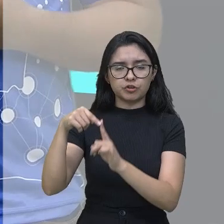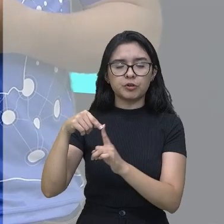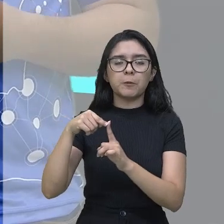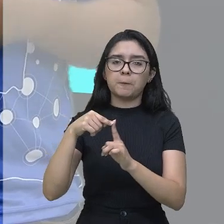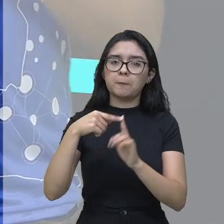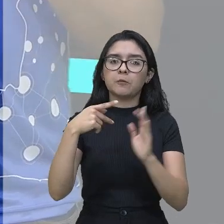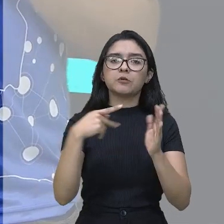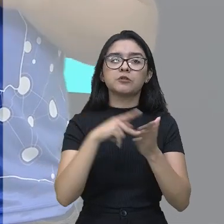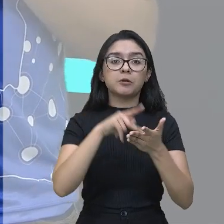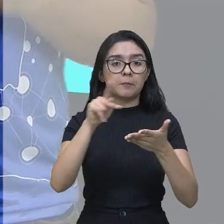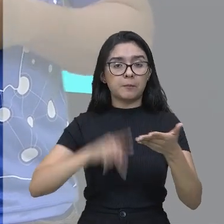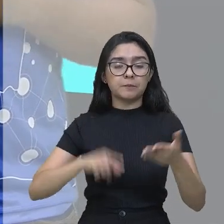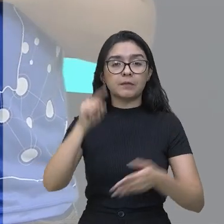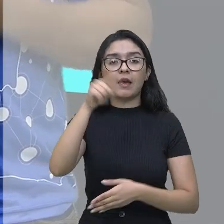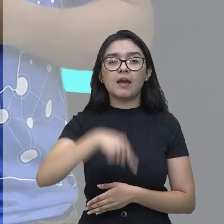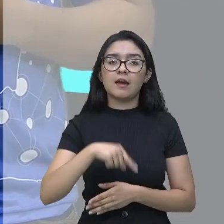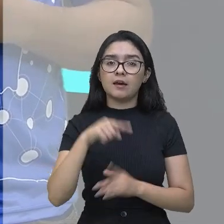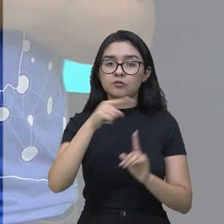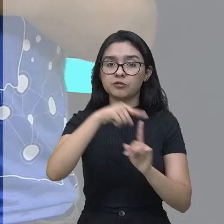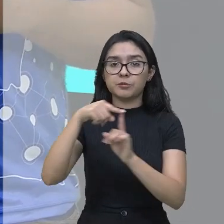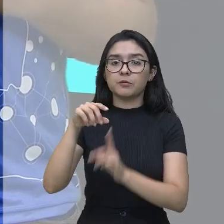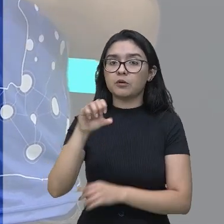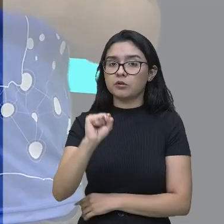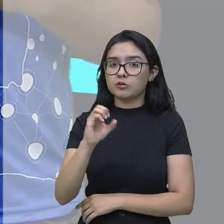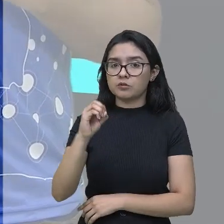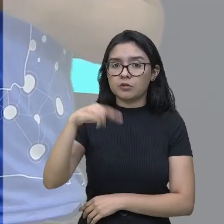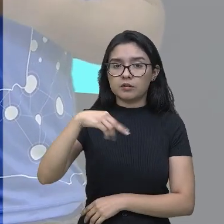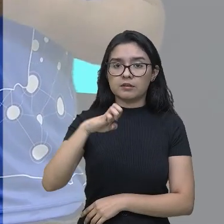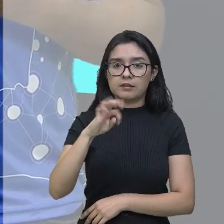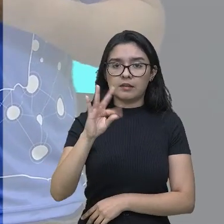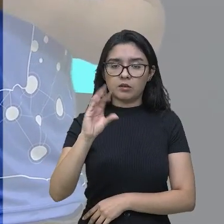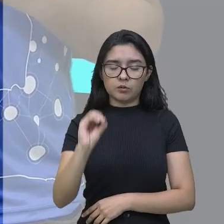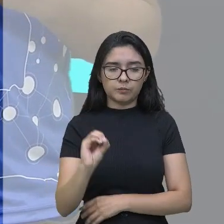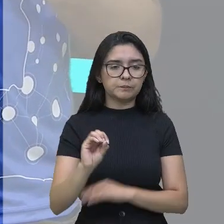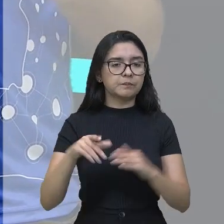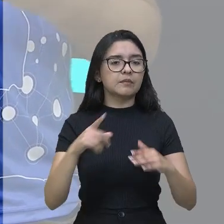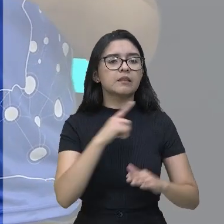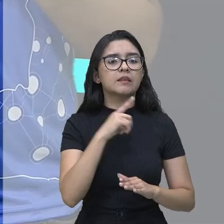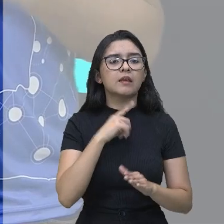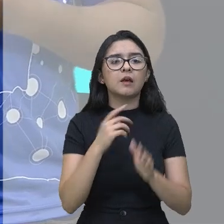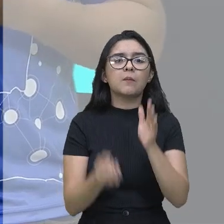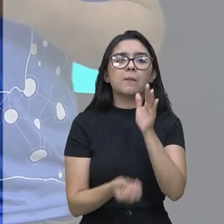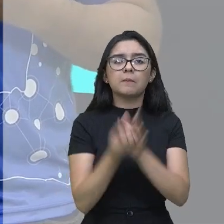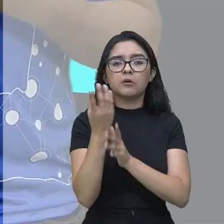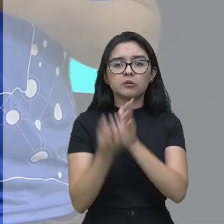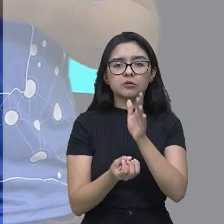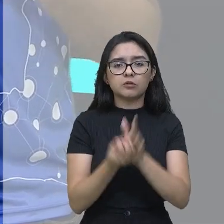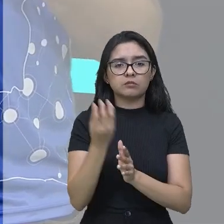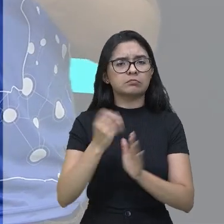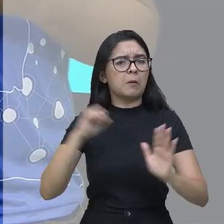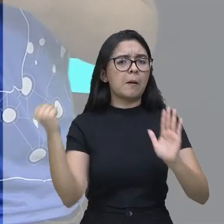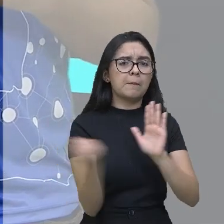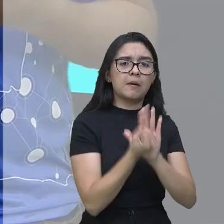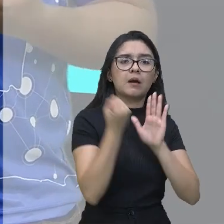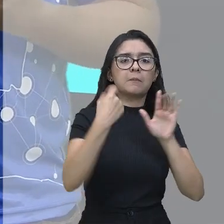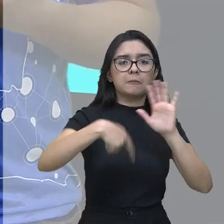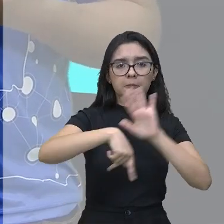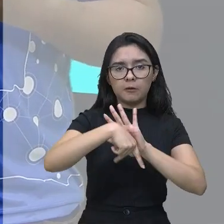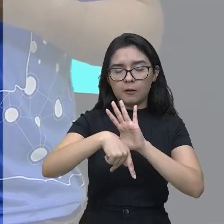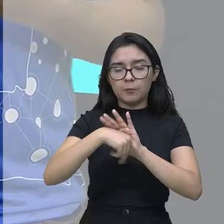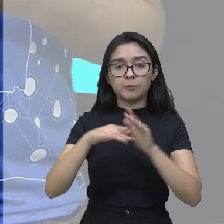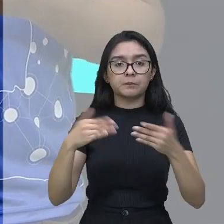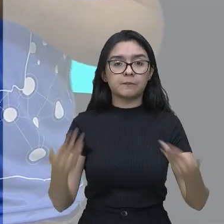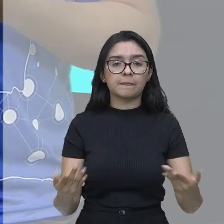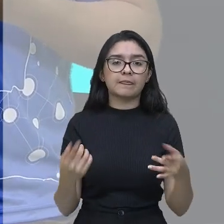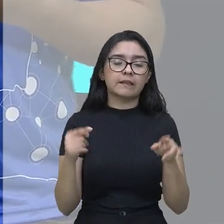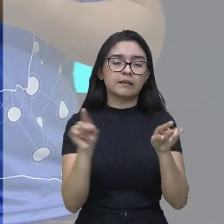um soneto uma forma fixa então observem que o soneto ele tem uma produção marcada ou seja tem uma